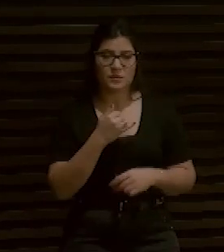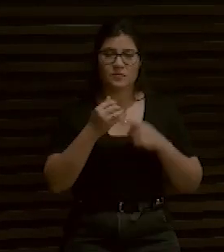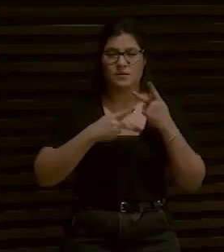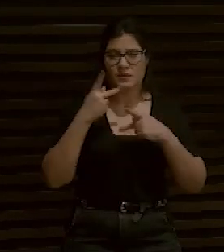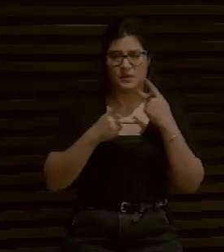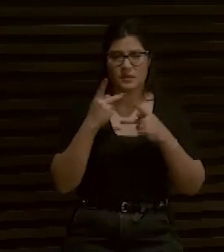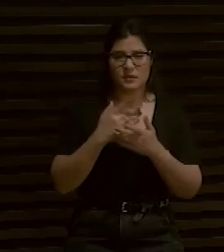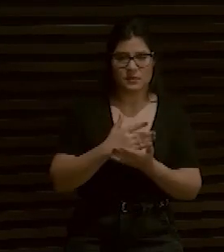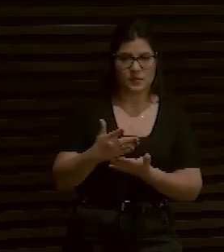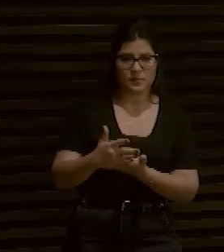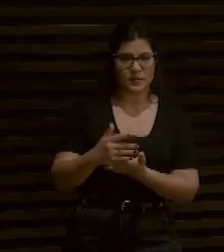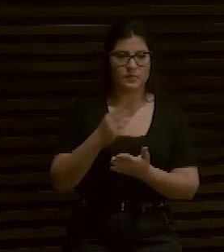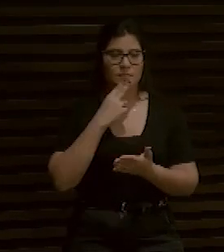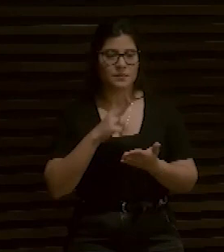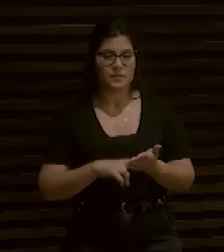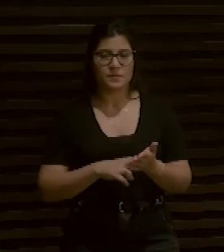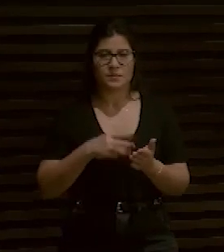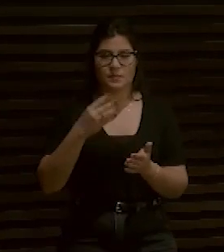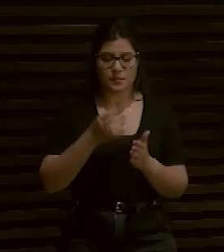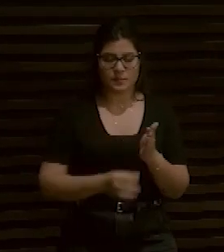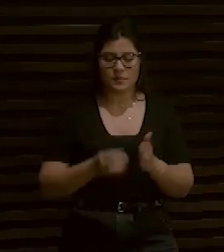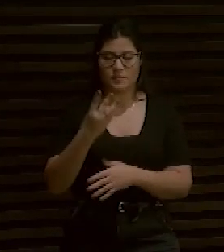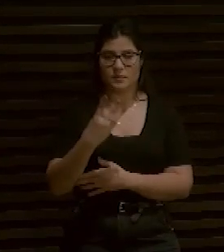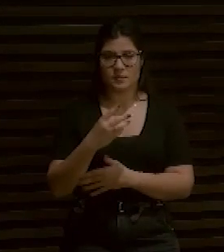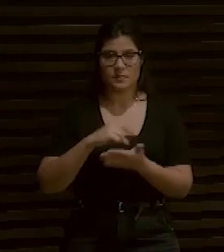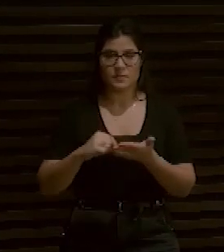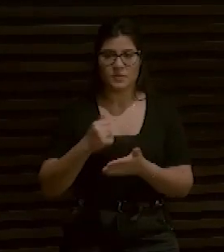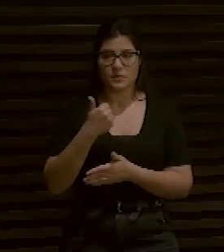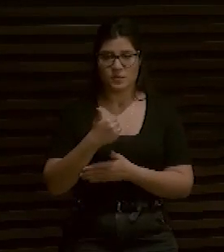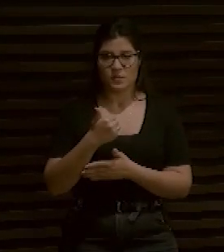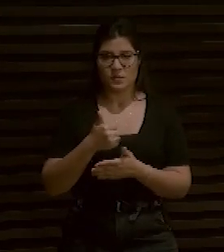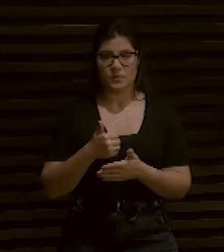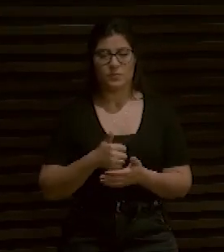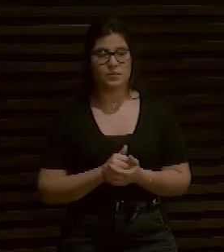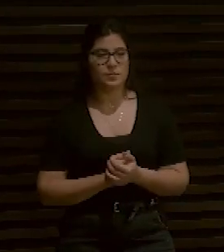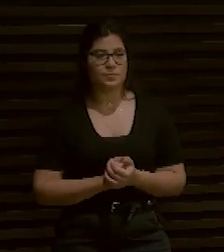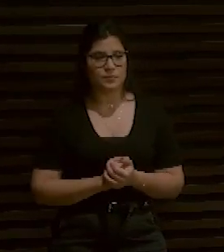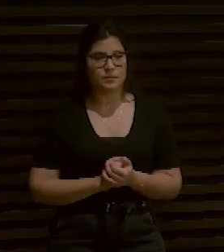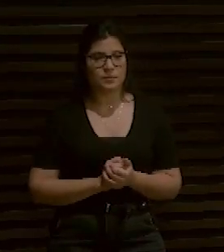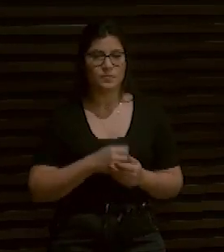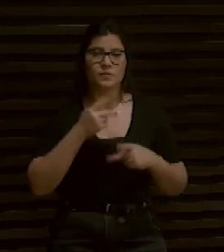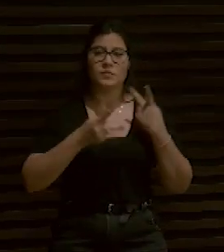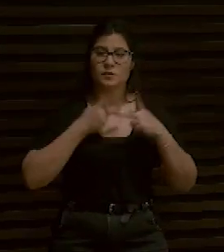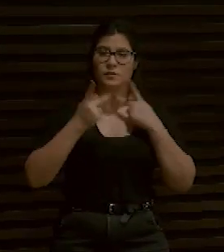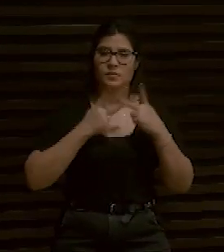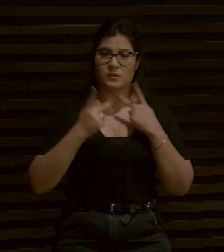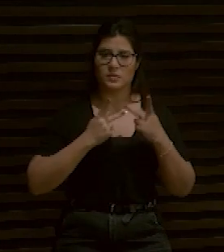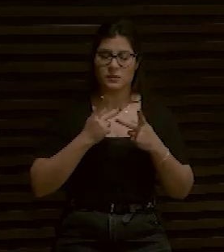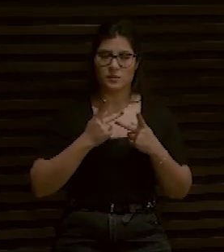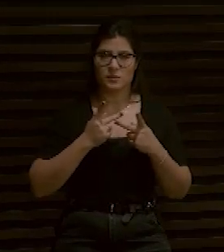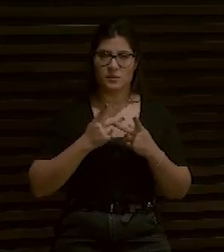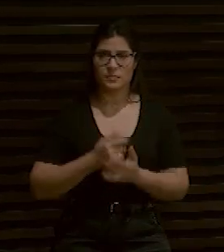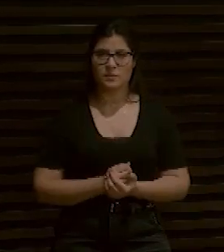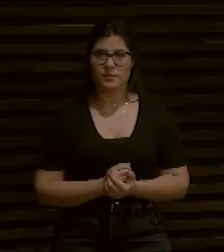pouquinho mais à frente, nessa mesma carta, no capítulo 3, no versículo 1, na parte A. Ele discorrendo ainda sobre o